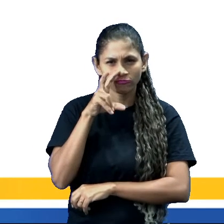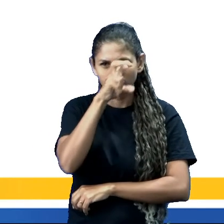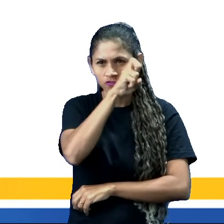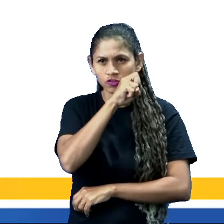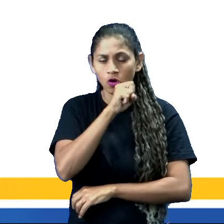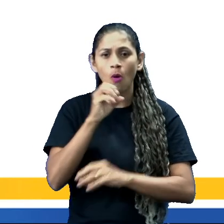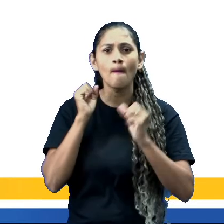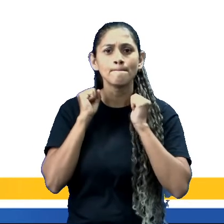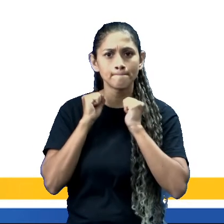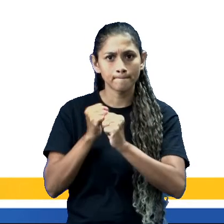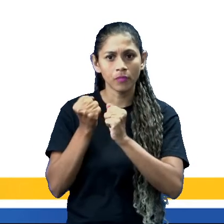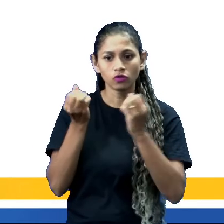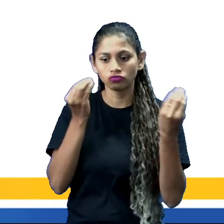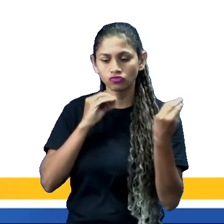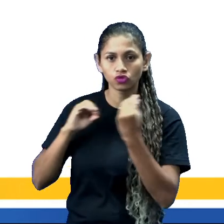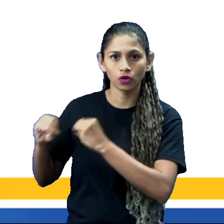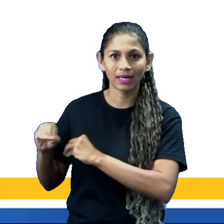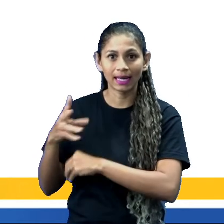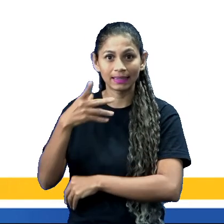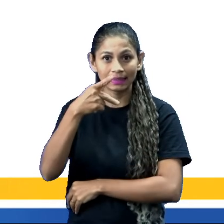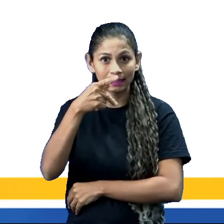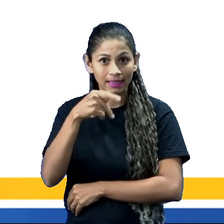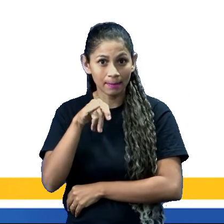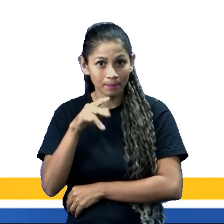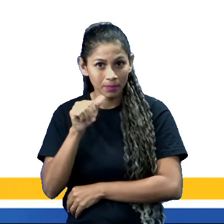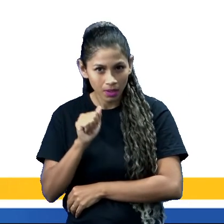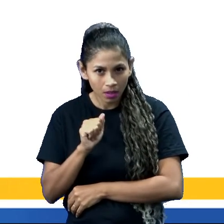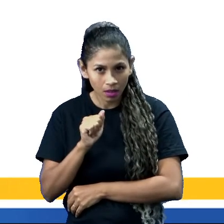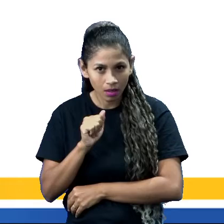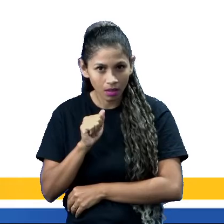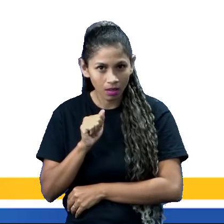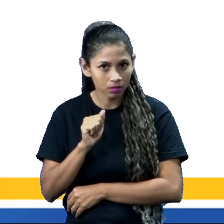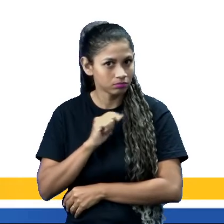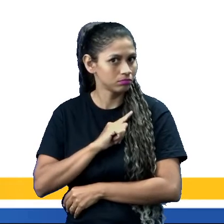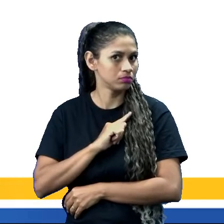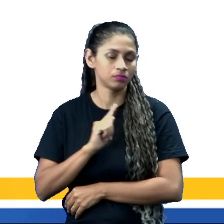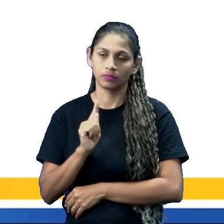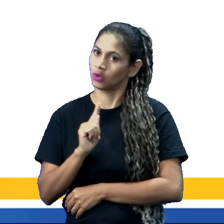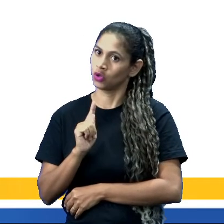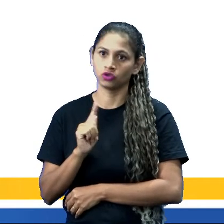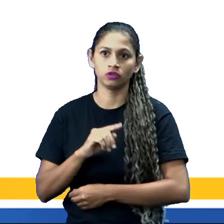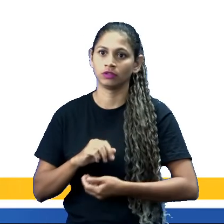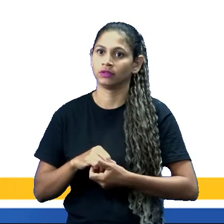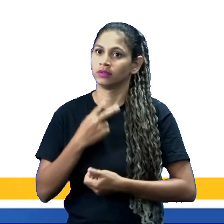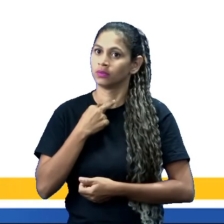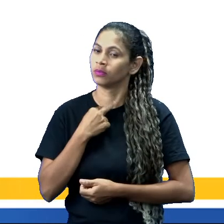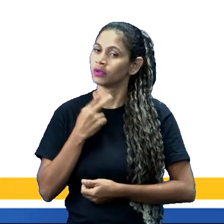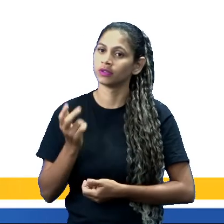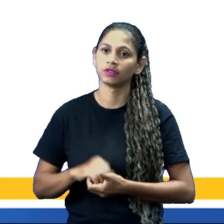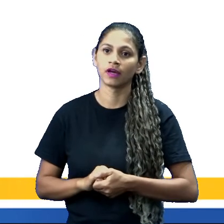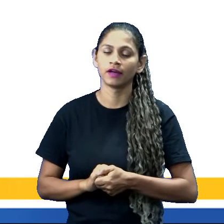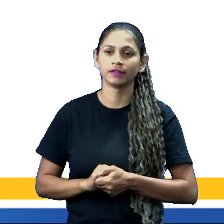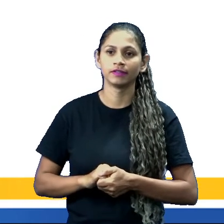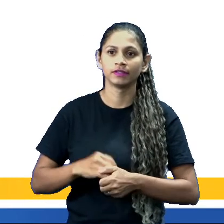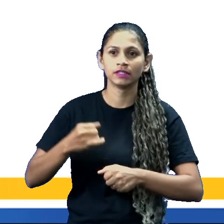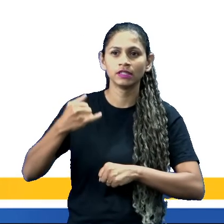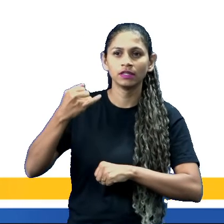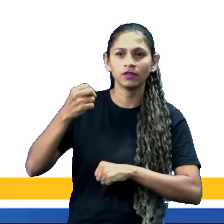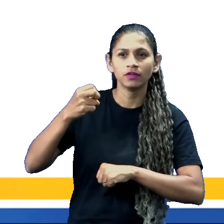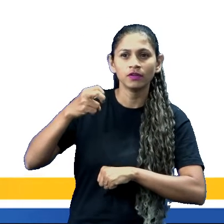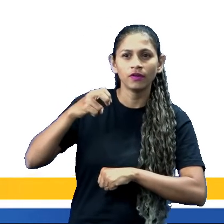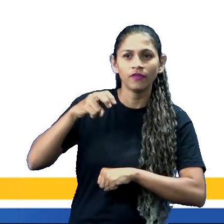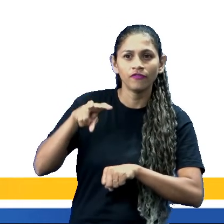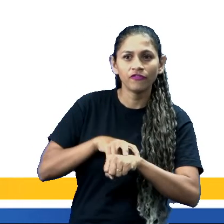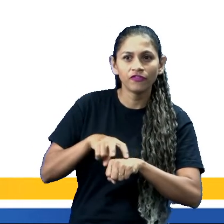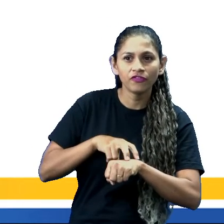ser descartados diretamente na pia? Nunca, jamais, de forma alguma, gente. B. Vidros quebrados e materiais pérfuros cortantes